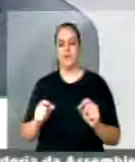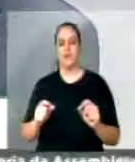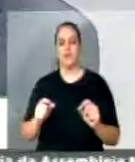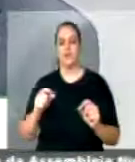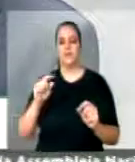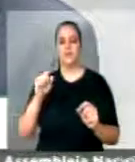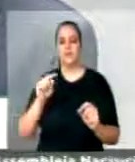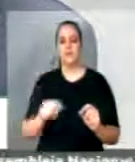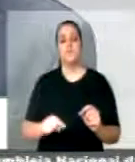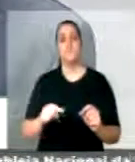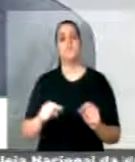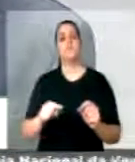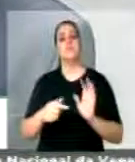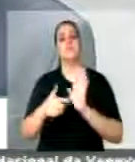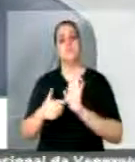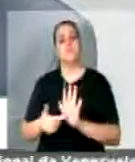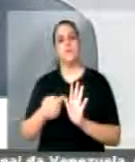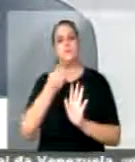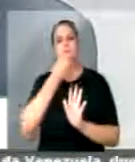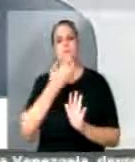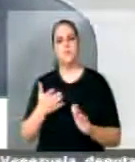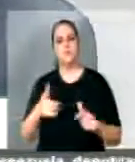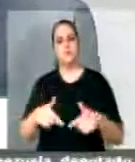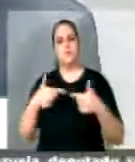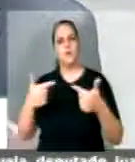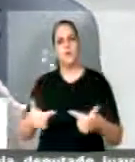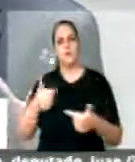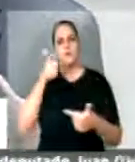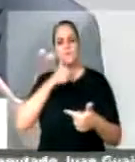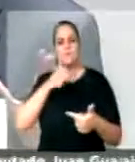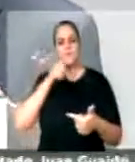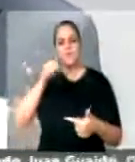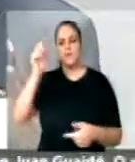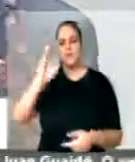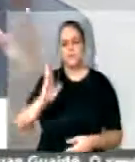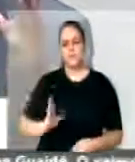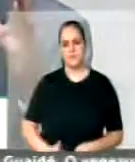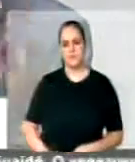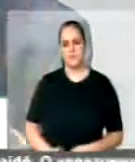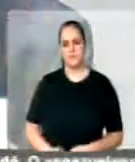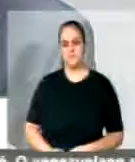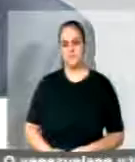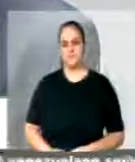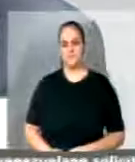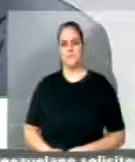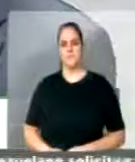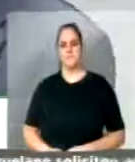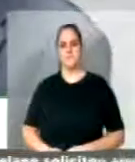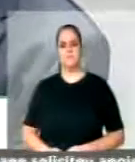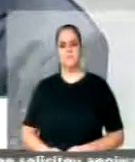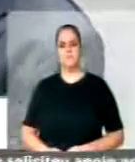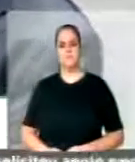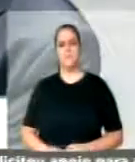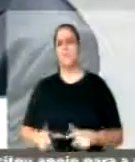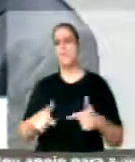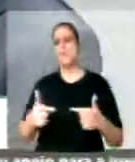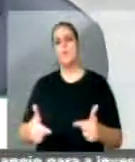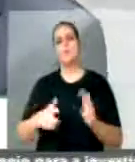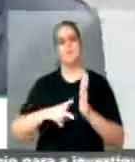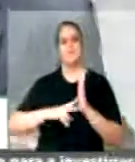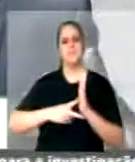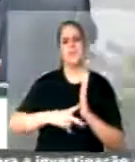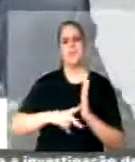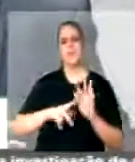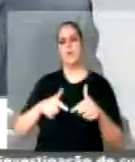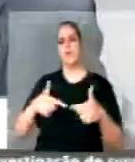em muito a boa luta das mulheres no Brasil. Todas as lutas no Brasil, sindicais, a luta da